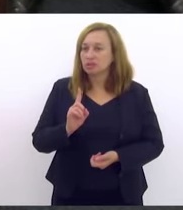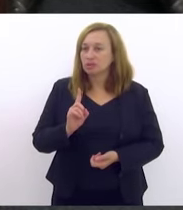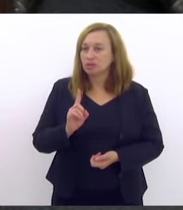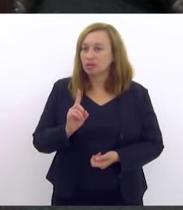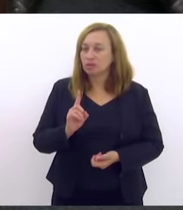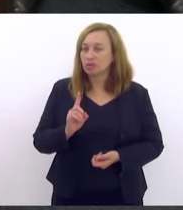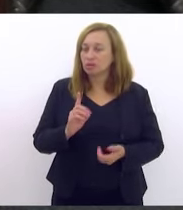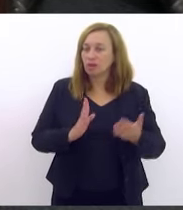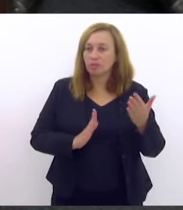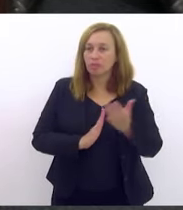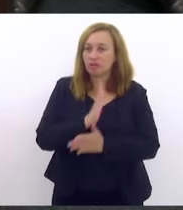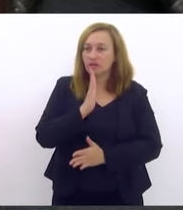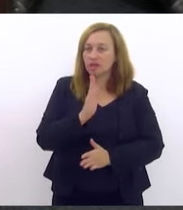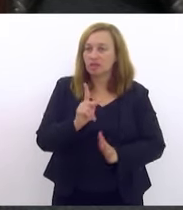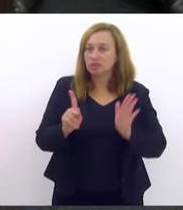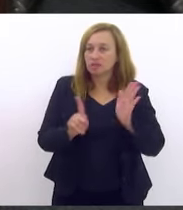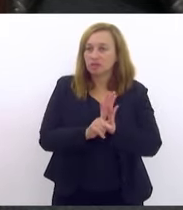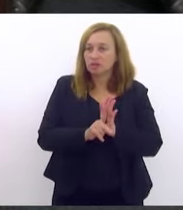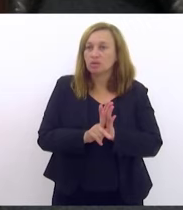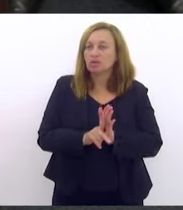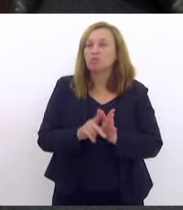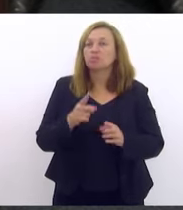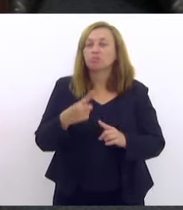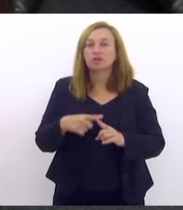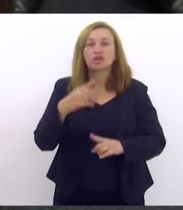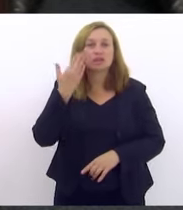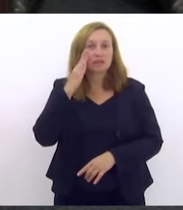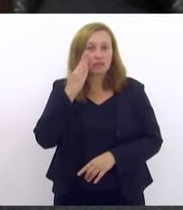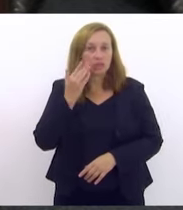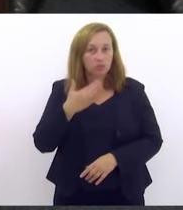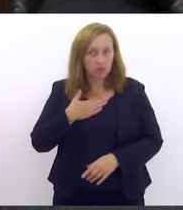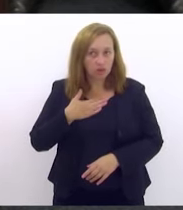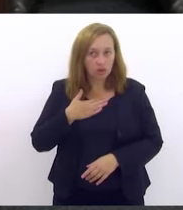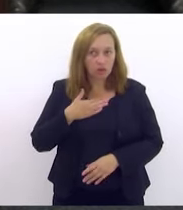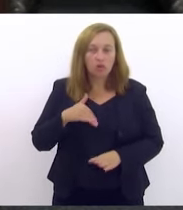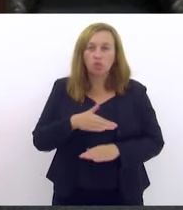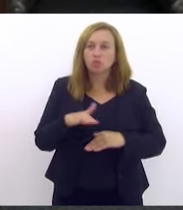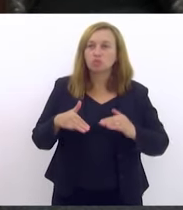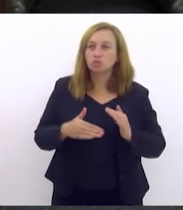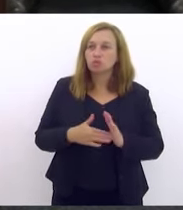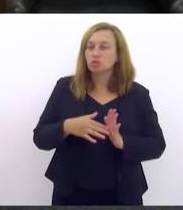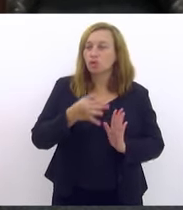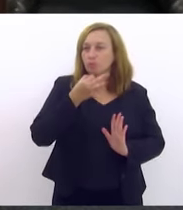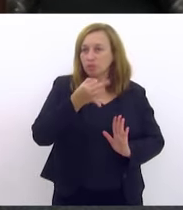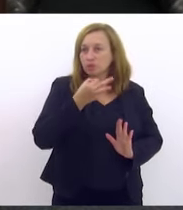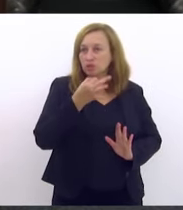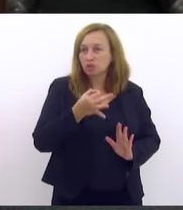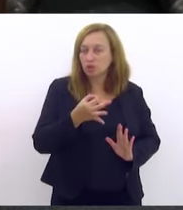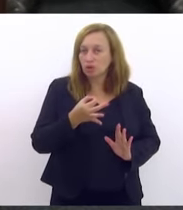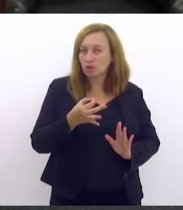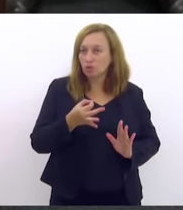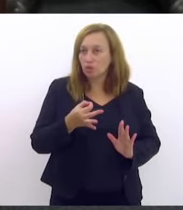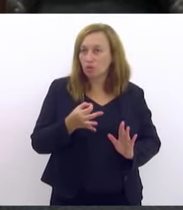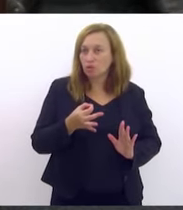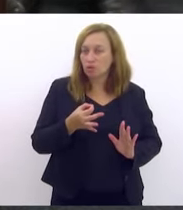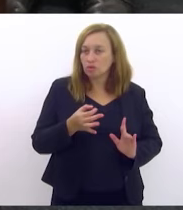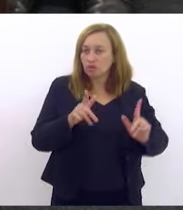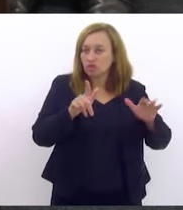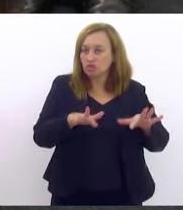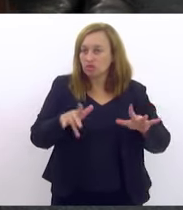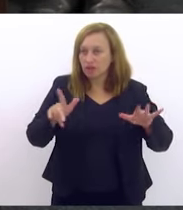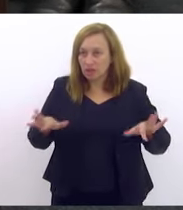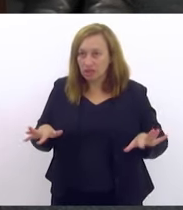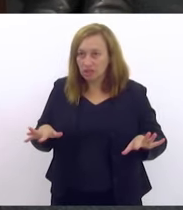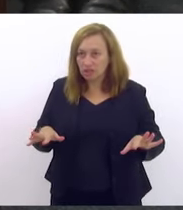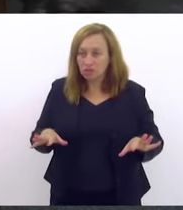projeto. Porque eu entendo que, com todas as divergências que eu tenho com o governador Cláudio Castro